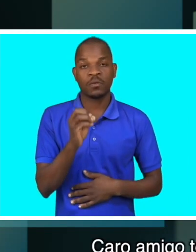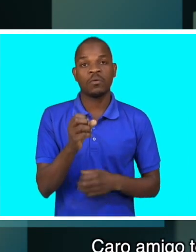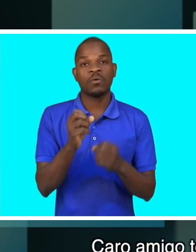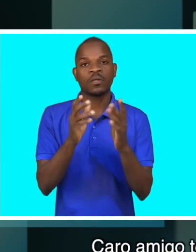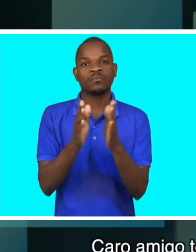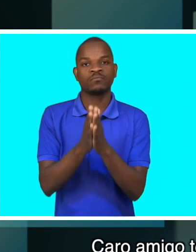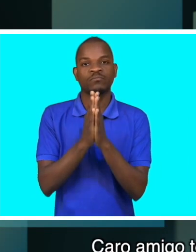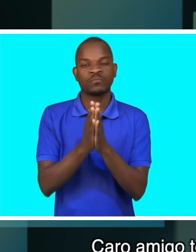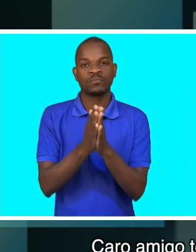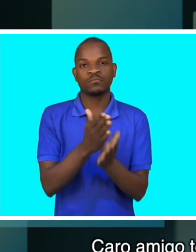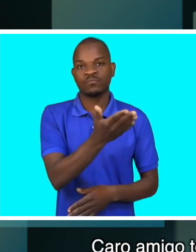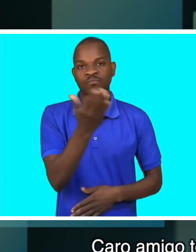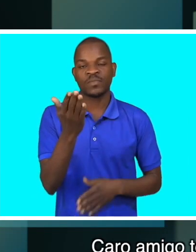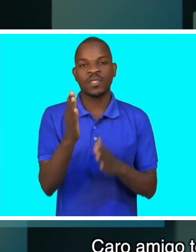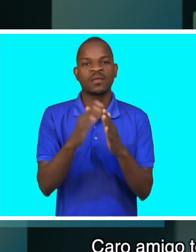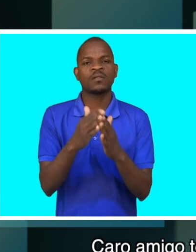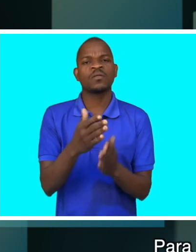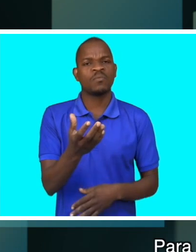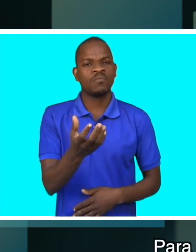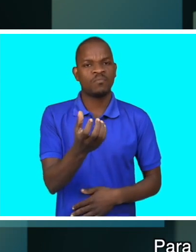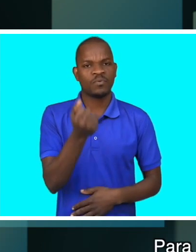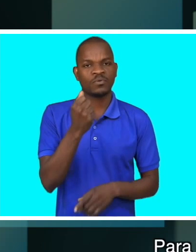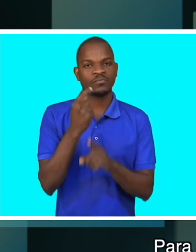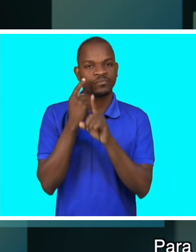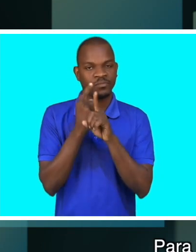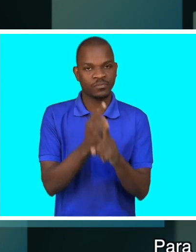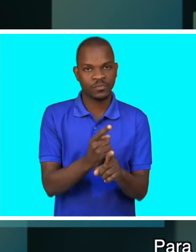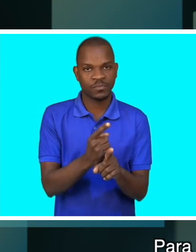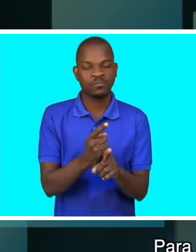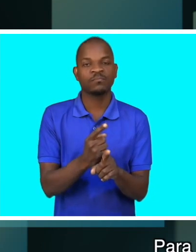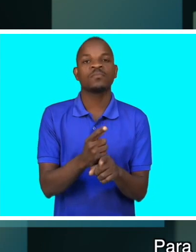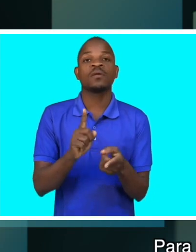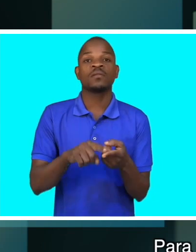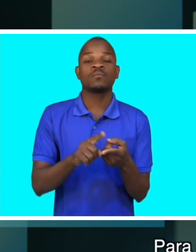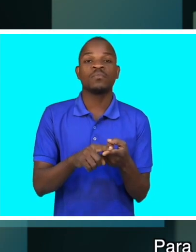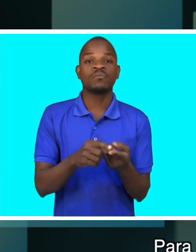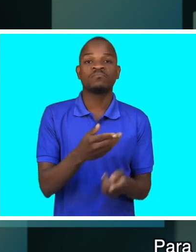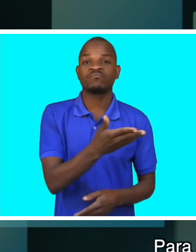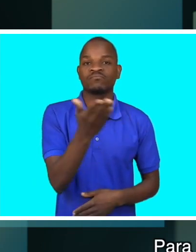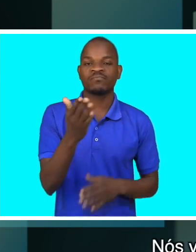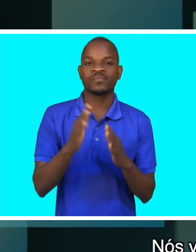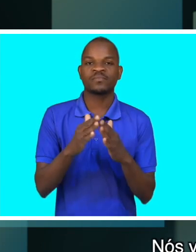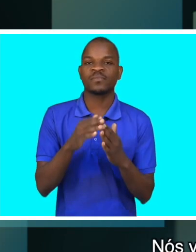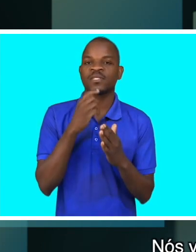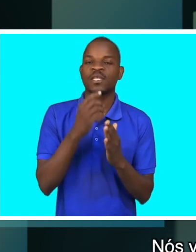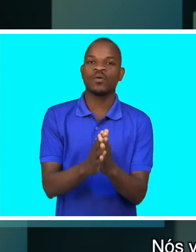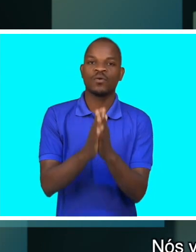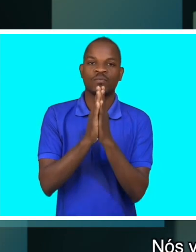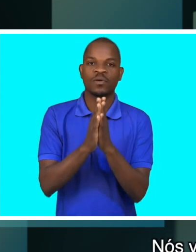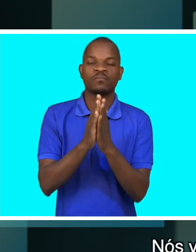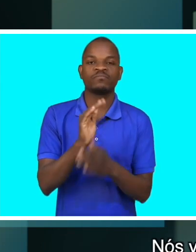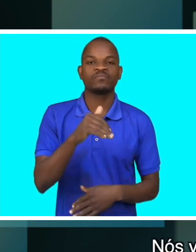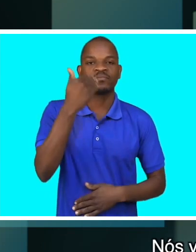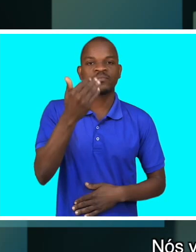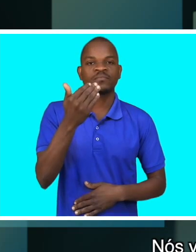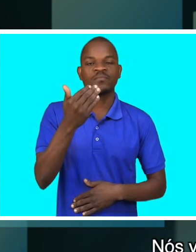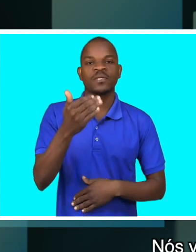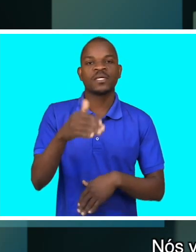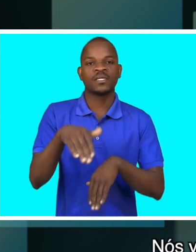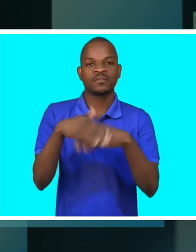telespectador Que pode fazer parte desta modalidade Para si que esteve na nossa companhia O nosso muito obrigado Nós voltamos daqui